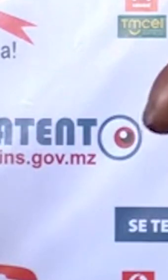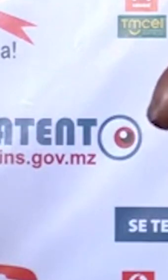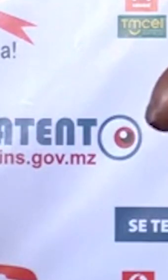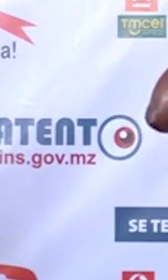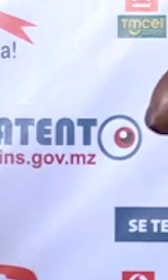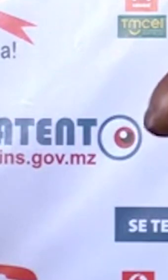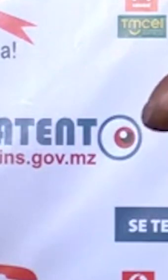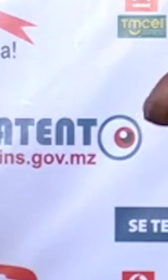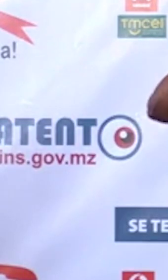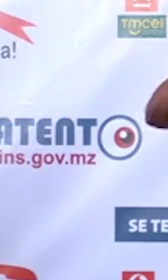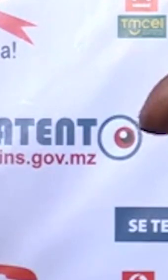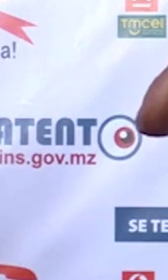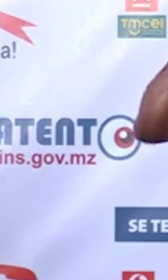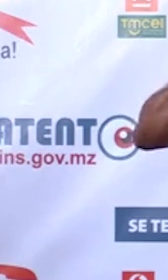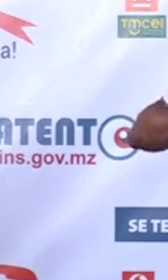continua preocupante.